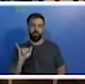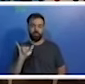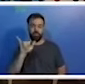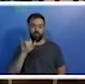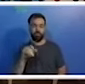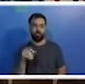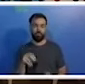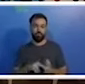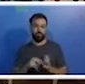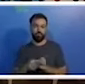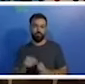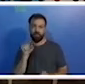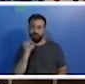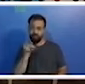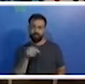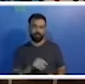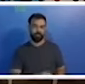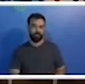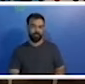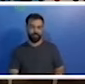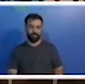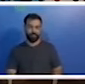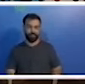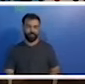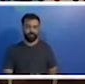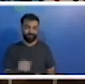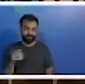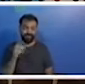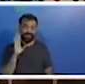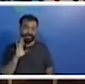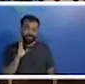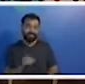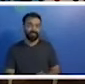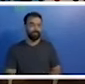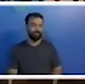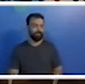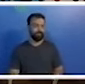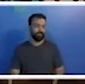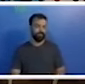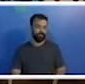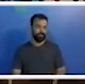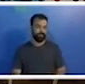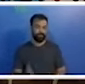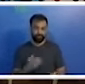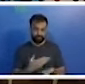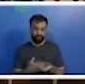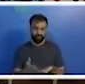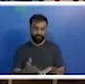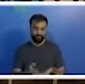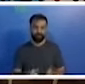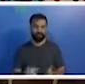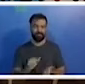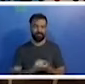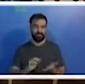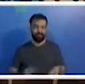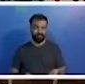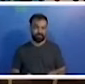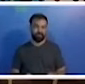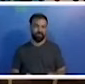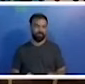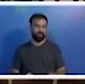do you a eu amo você I love you muito legal não é nós vamos começar com a retomada da tarefa